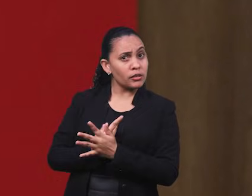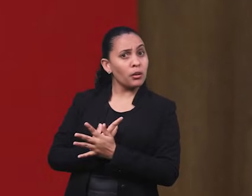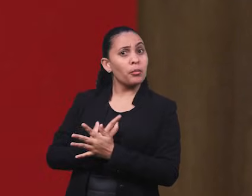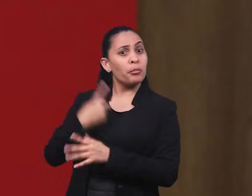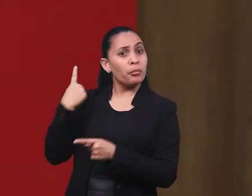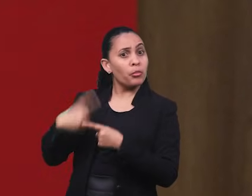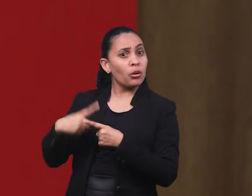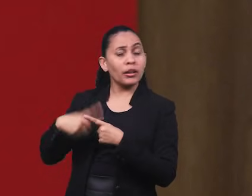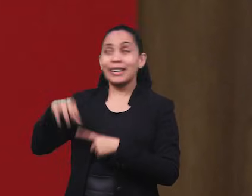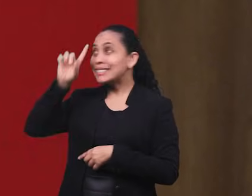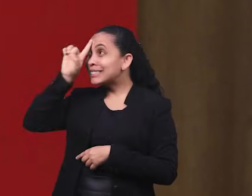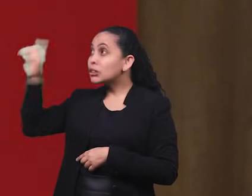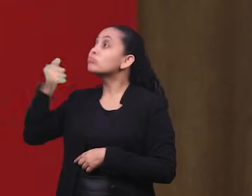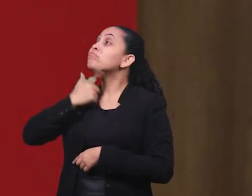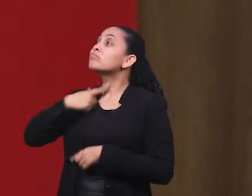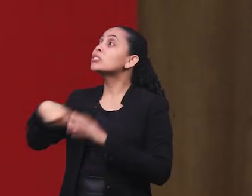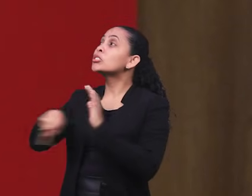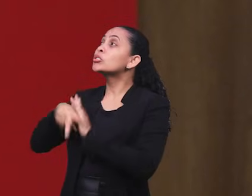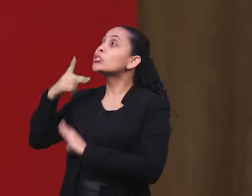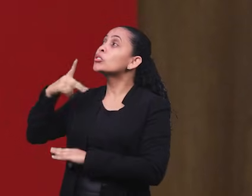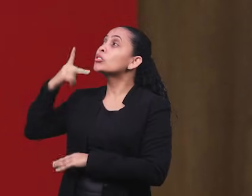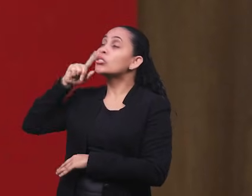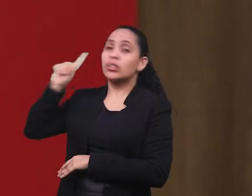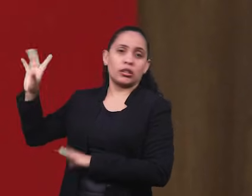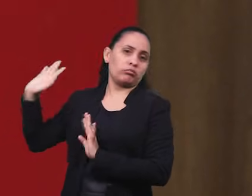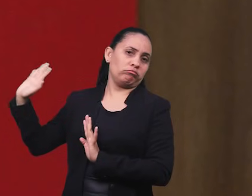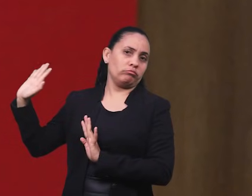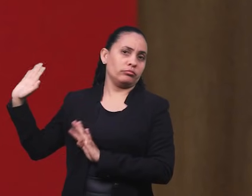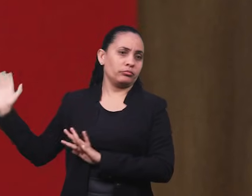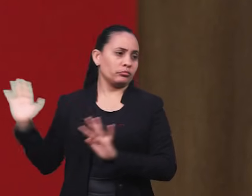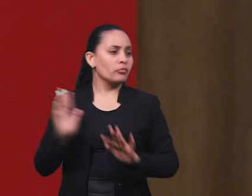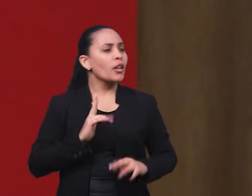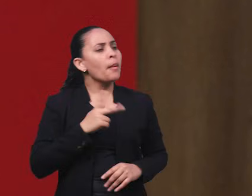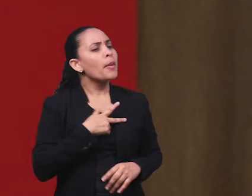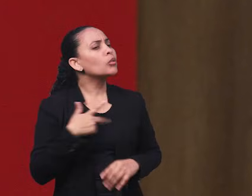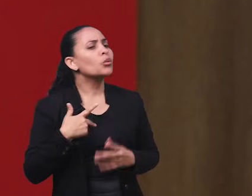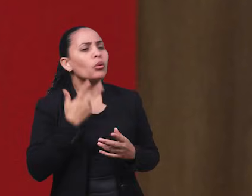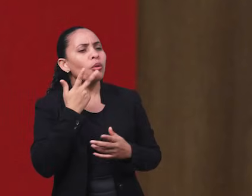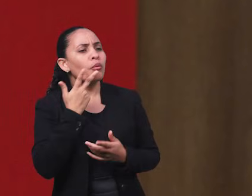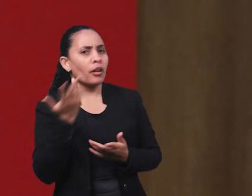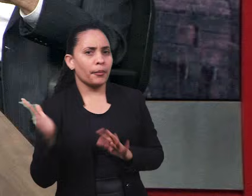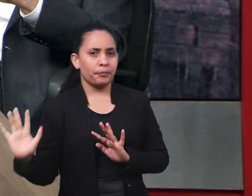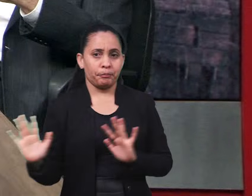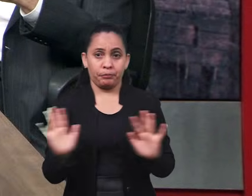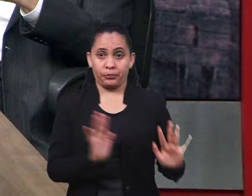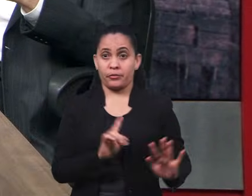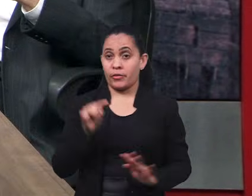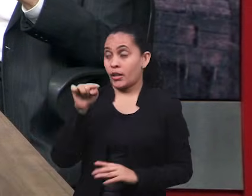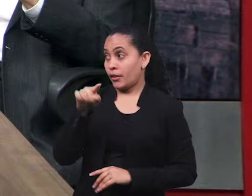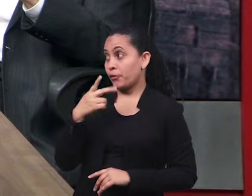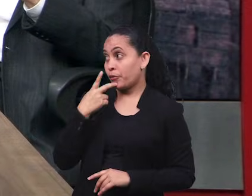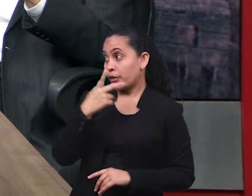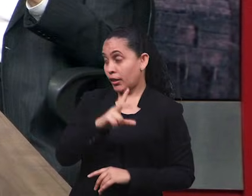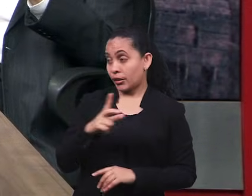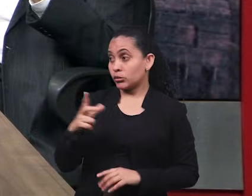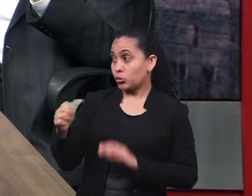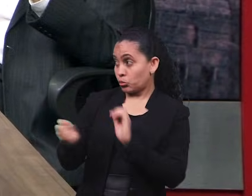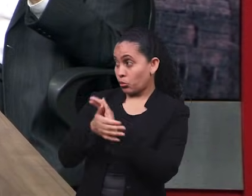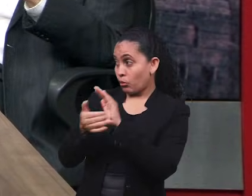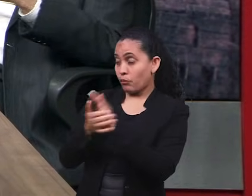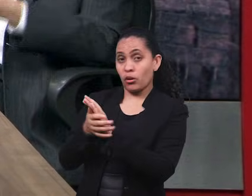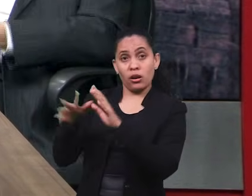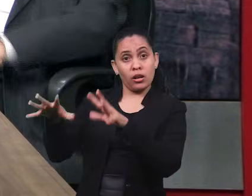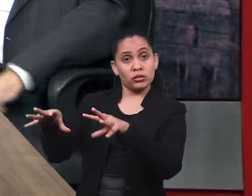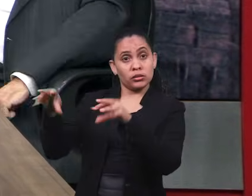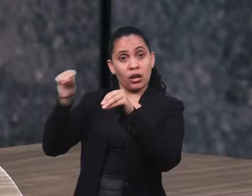aconteceu por providência de Deus mesmo. Pastor Serlon, alguns comentários? Além da composição do hino